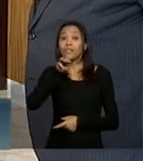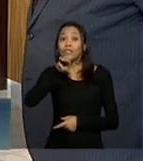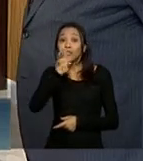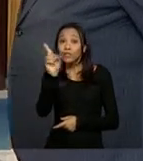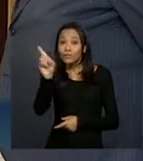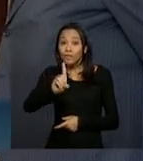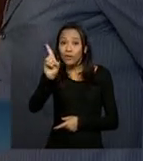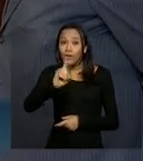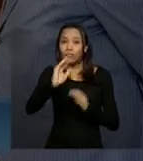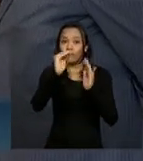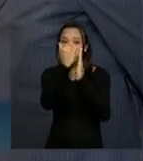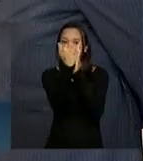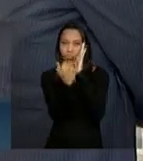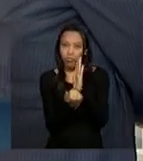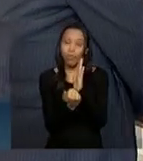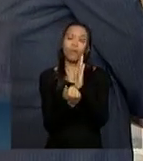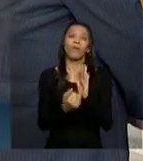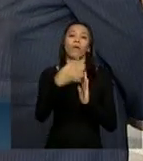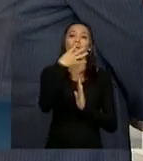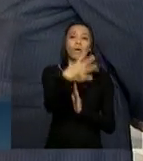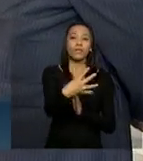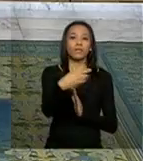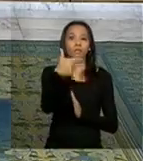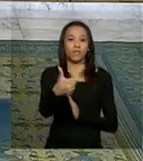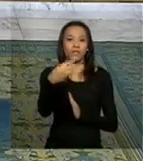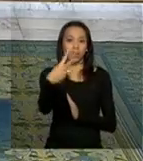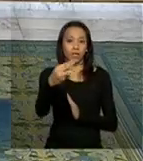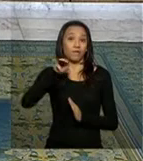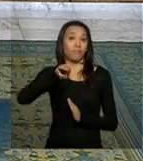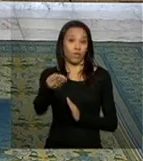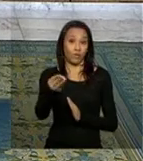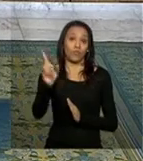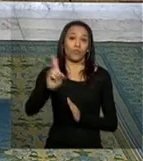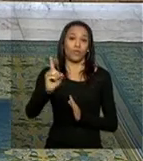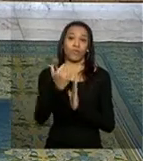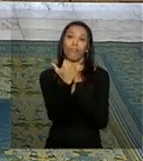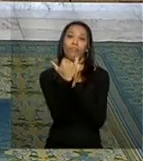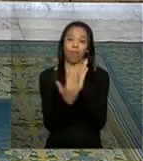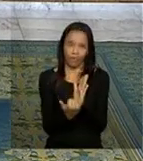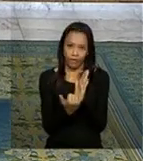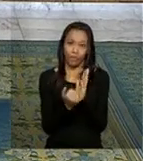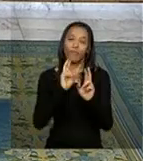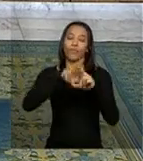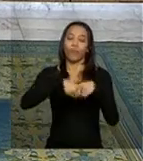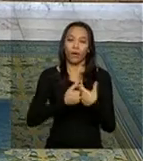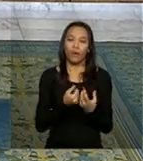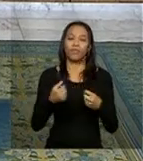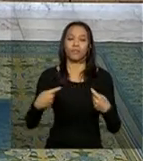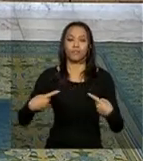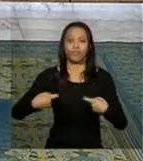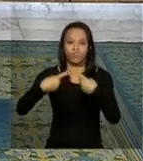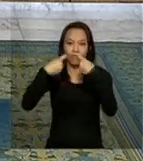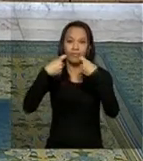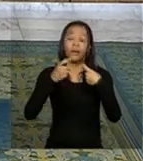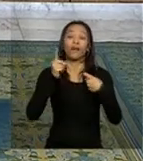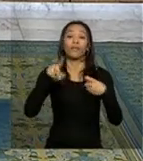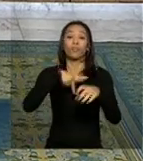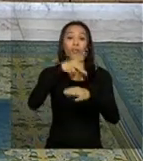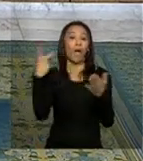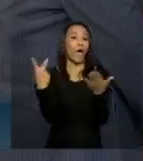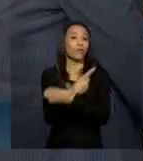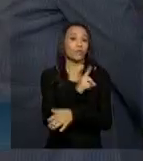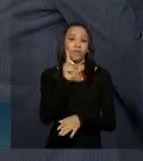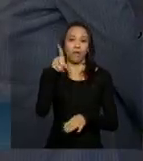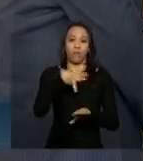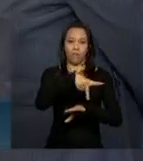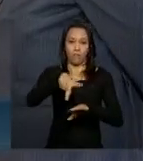para 423 milhões de dólares em decorrência, então, da guerra civil na Líbia.